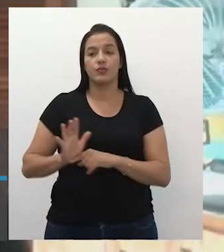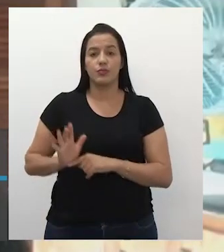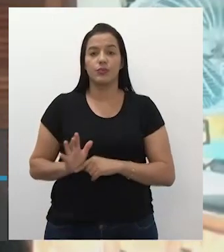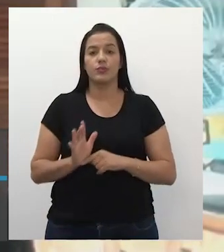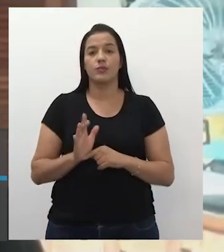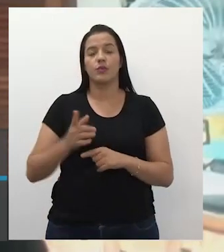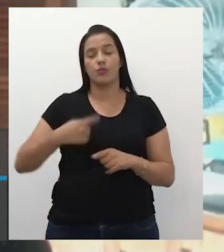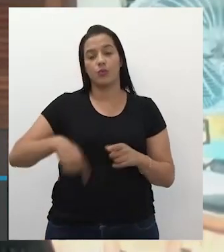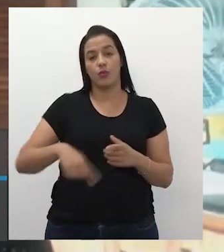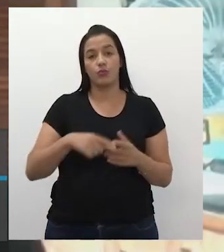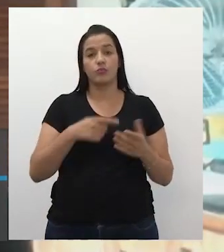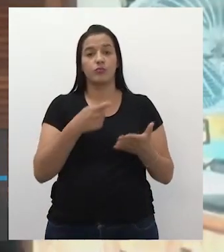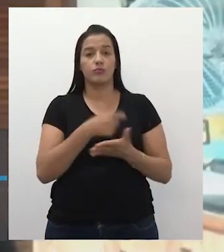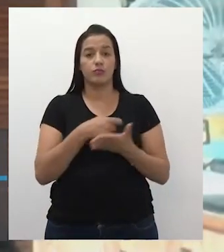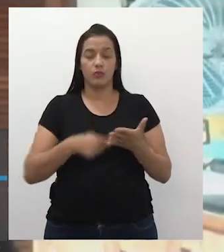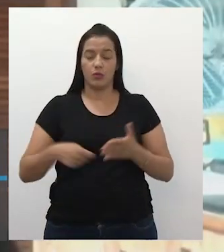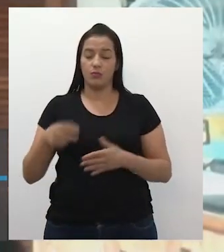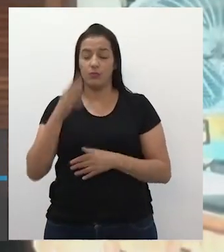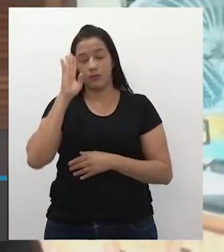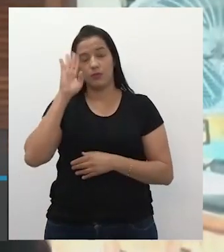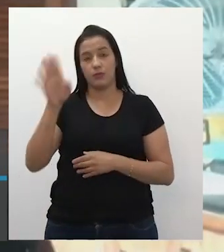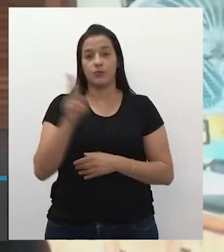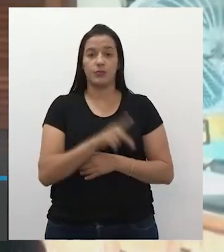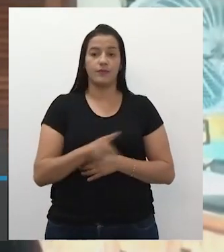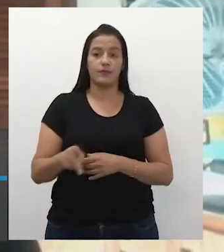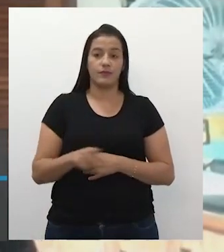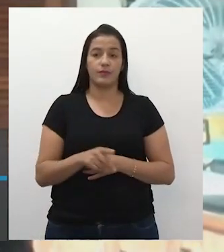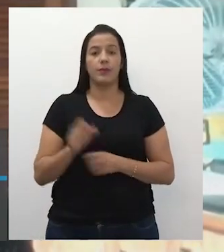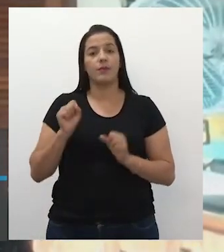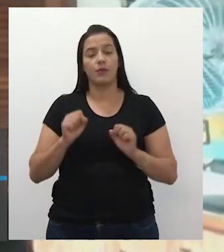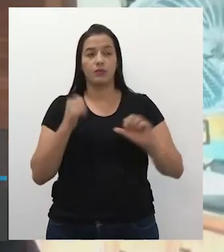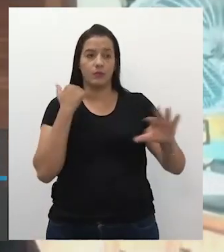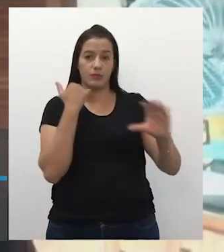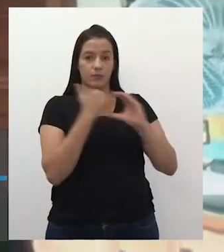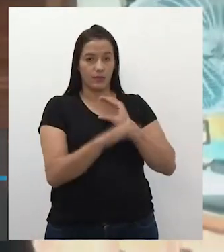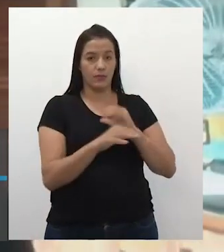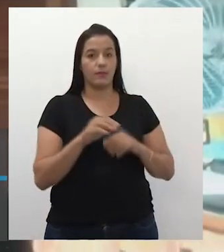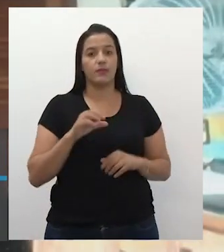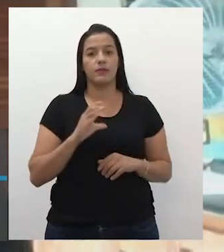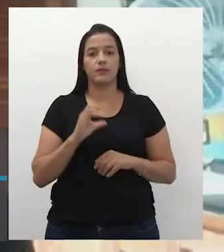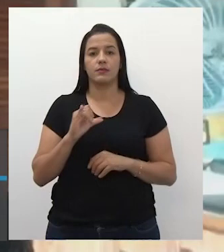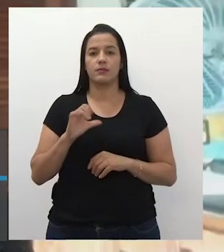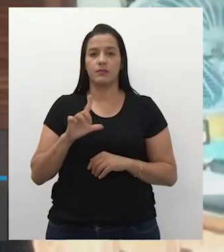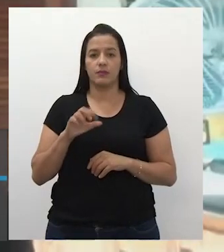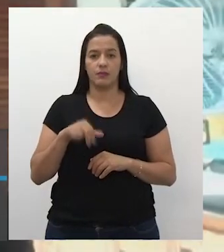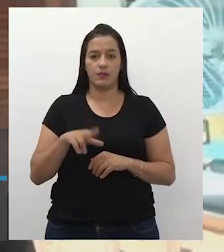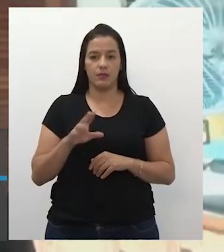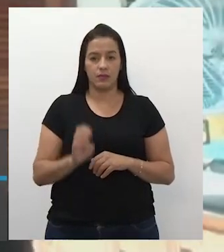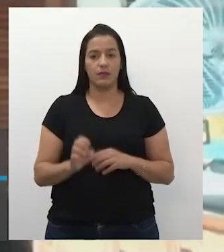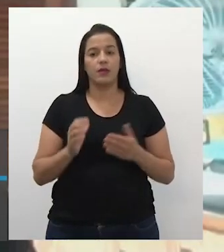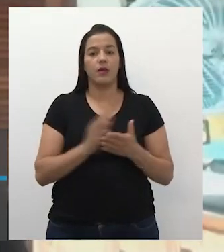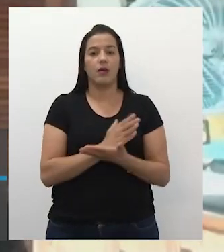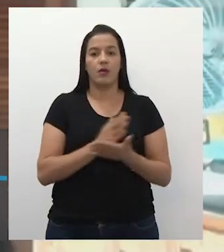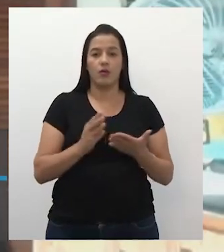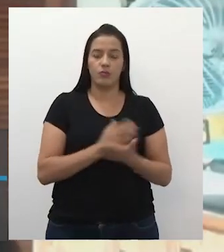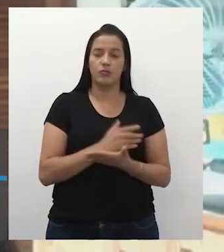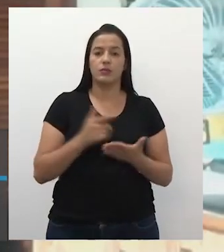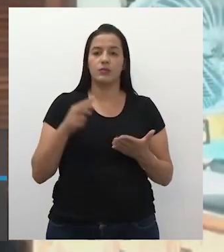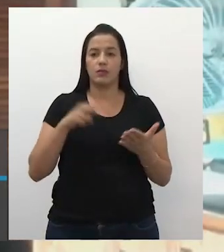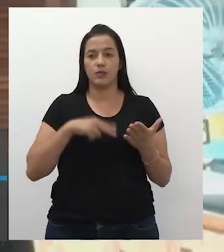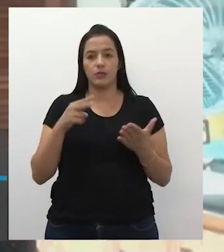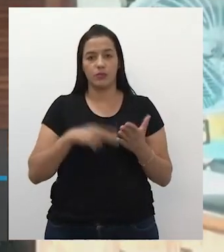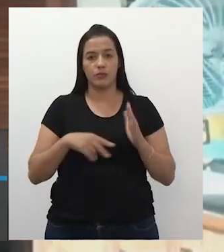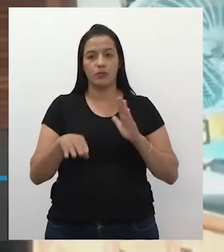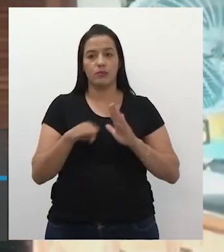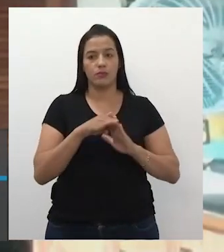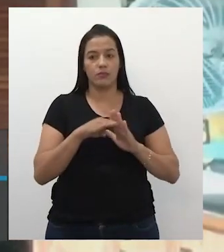sobretudo instrumentalizar aos professores. Eu posso mandar para a Silene depois algumas referências de leitura